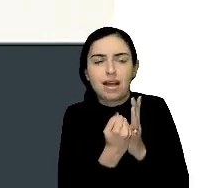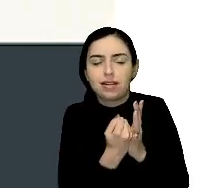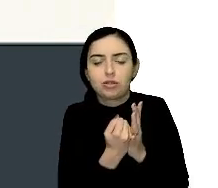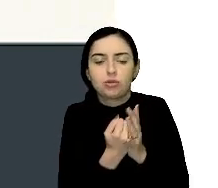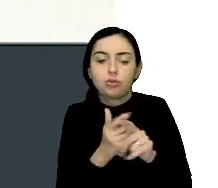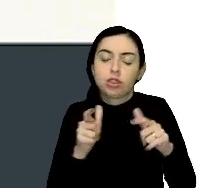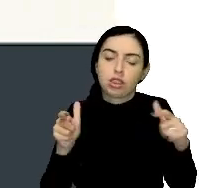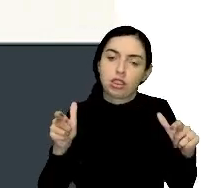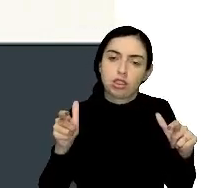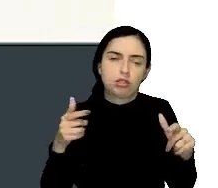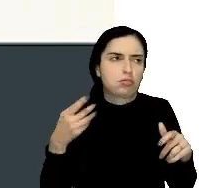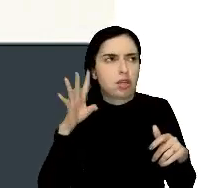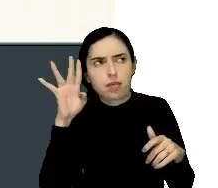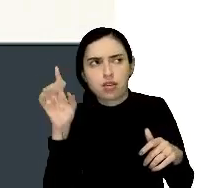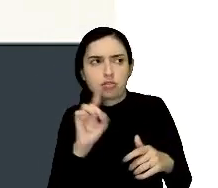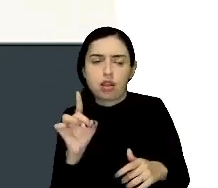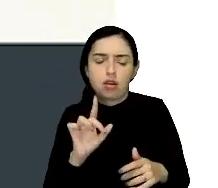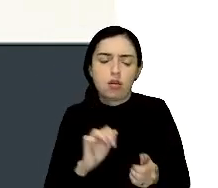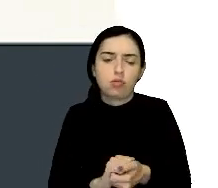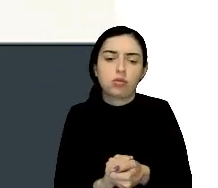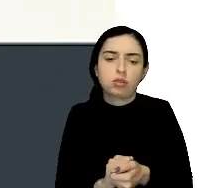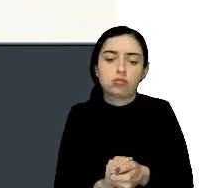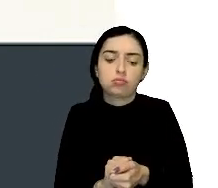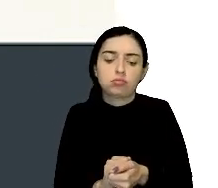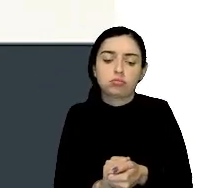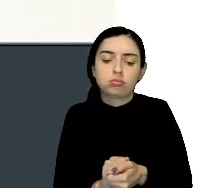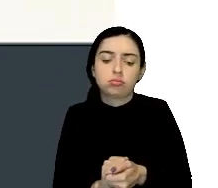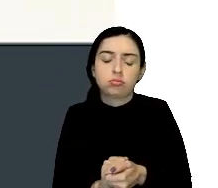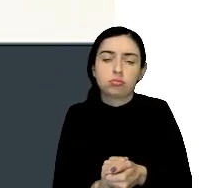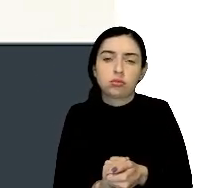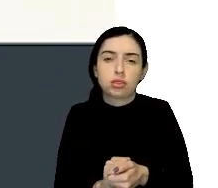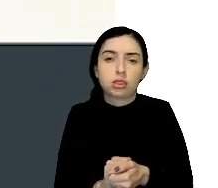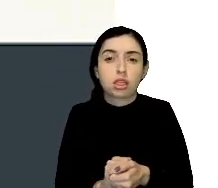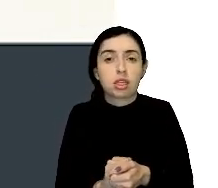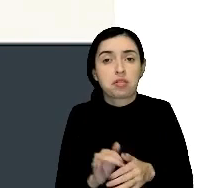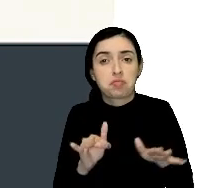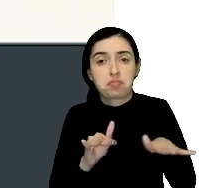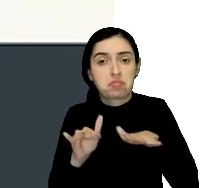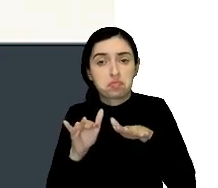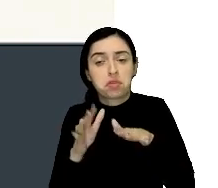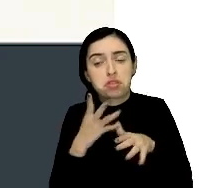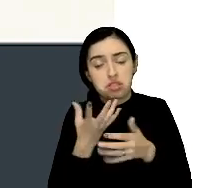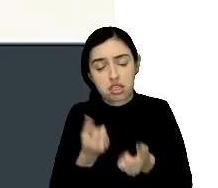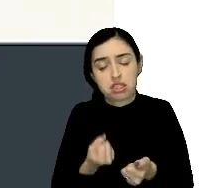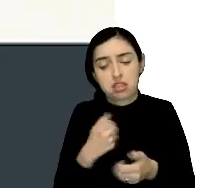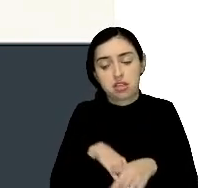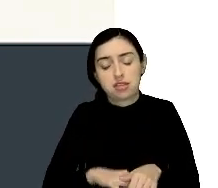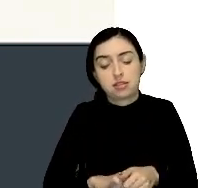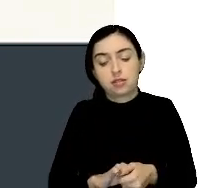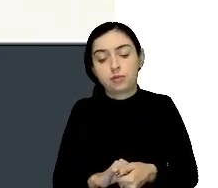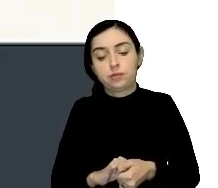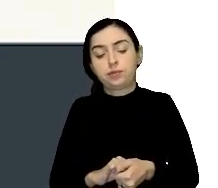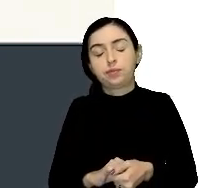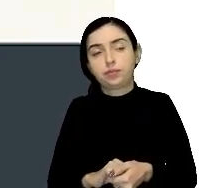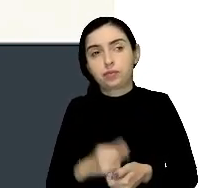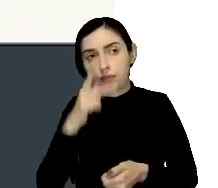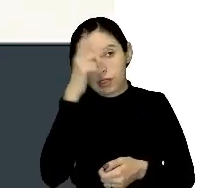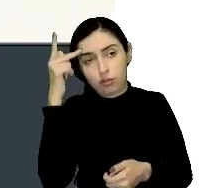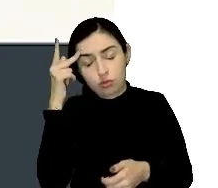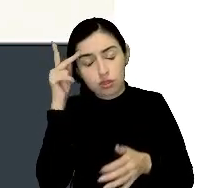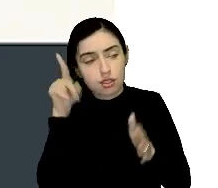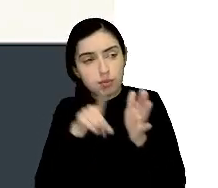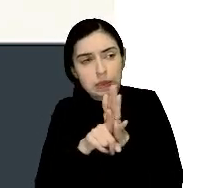grande. Esse é um impacto relativamente passível de absorção. E se a gente